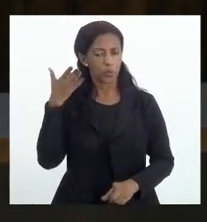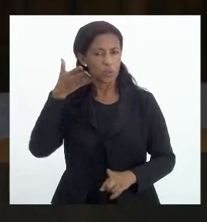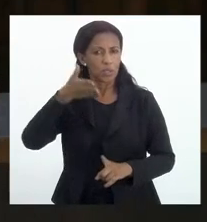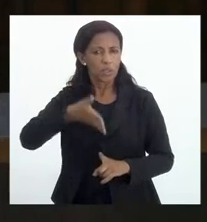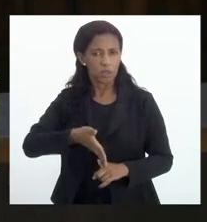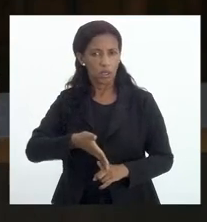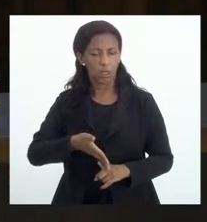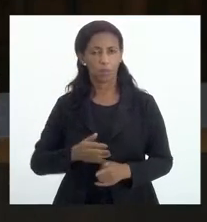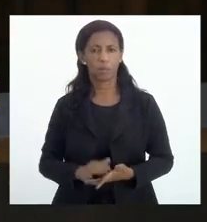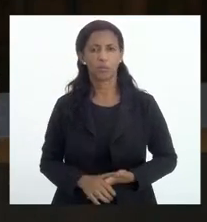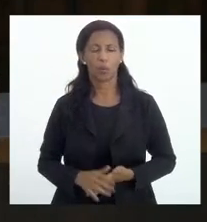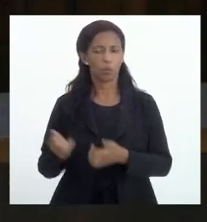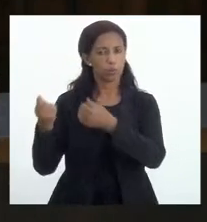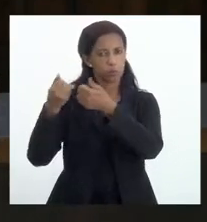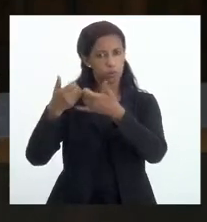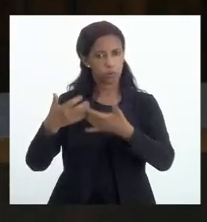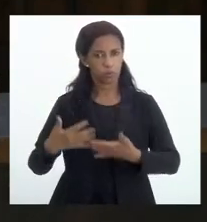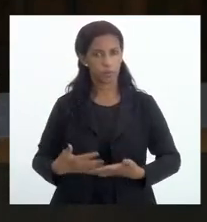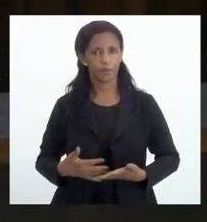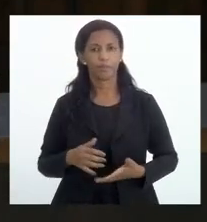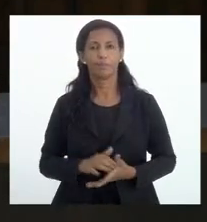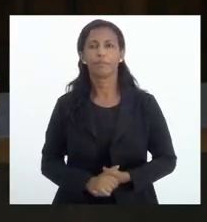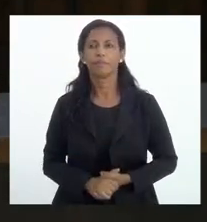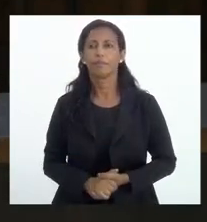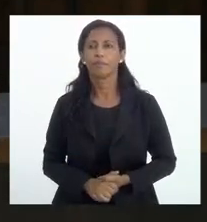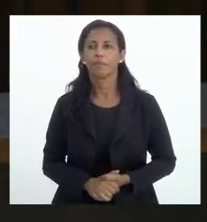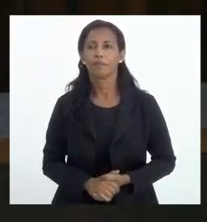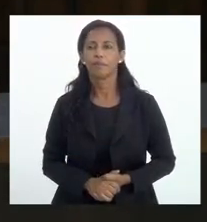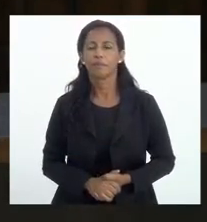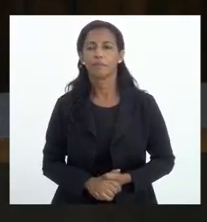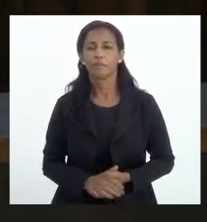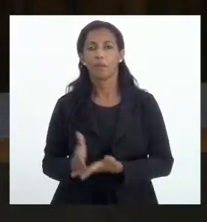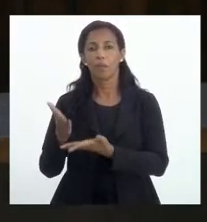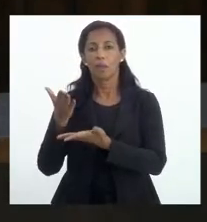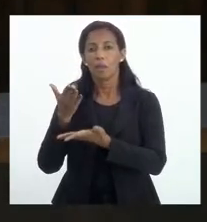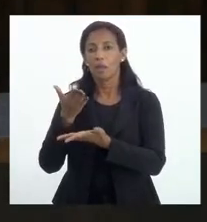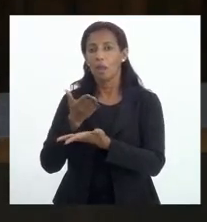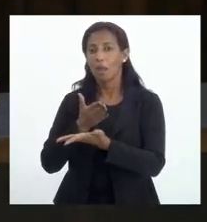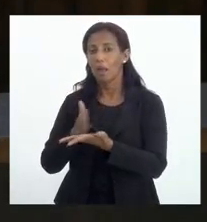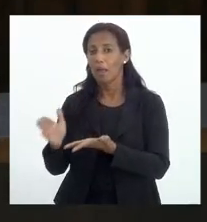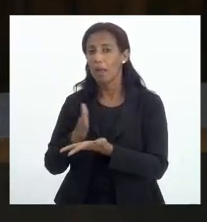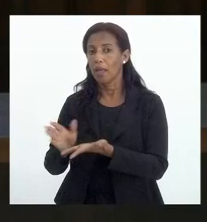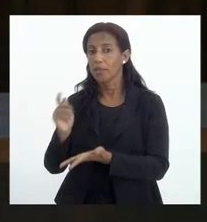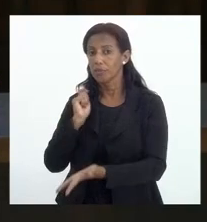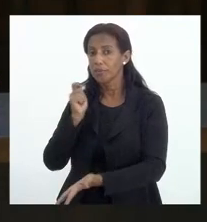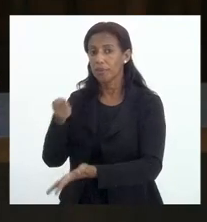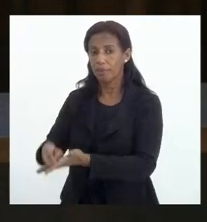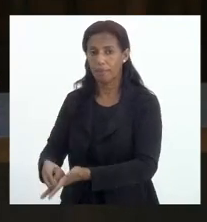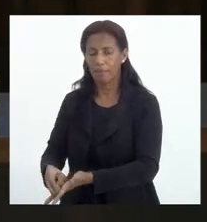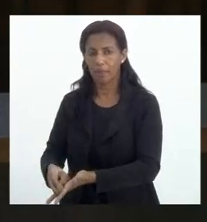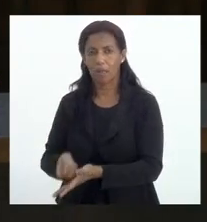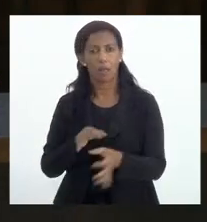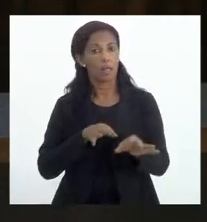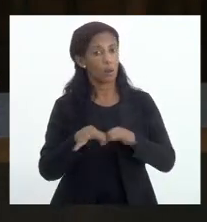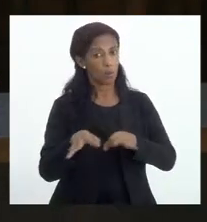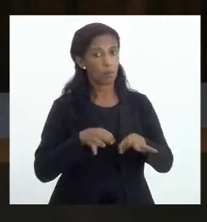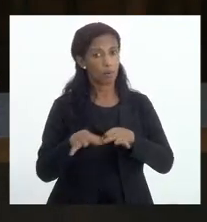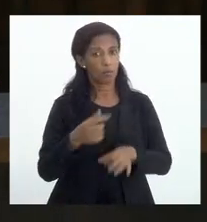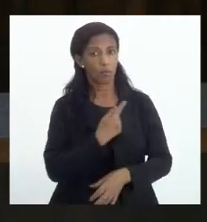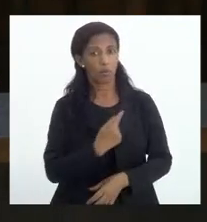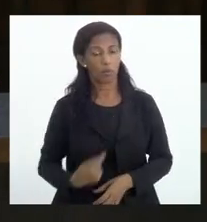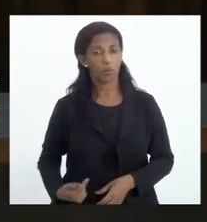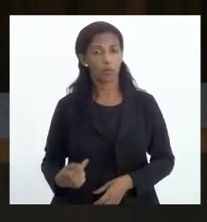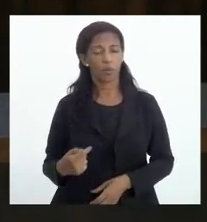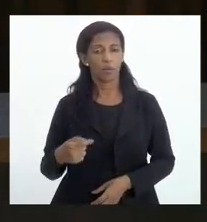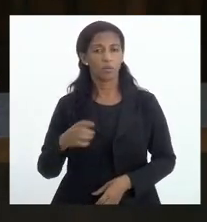com um profundo detalhe é a questão do restos a pagar, porque também é uma maneira que o governo do